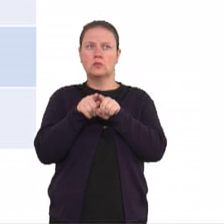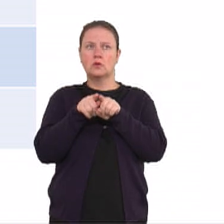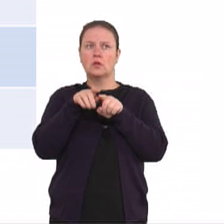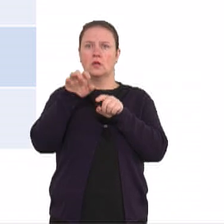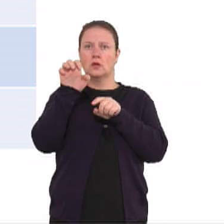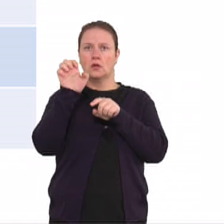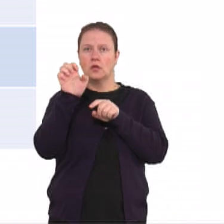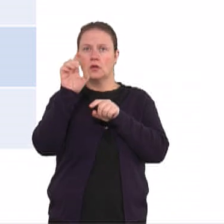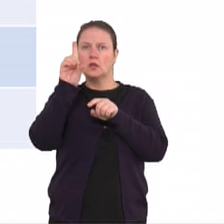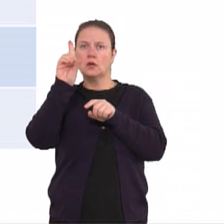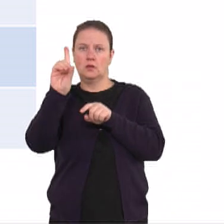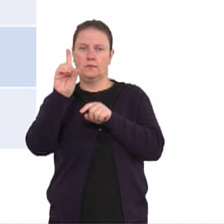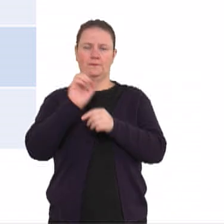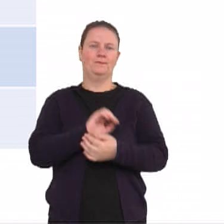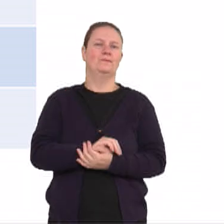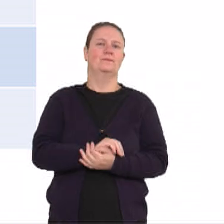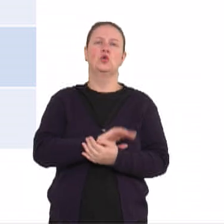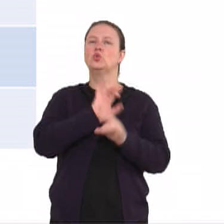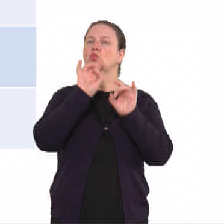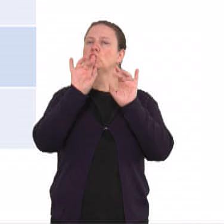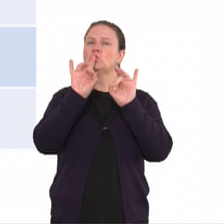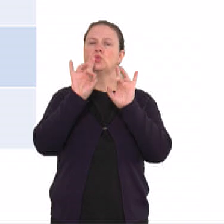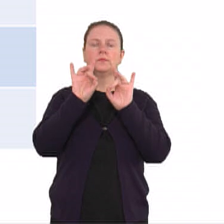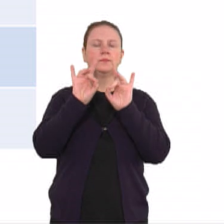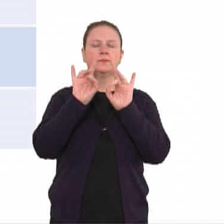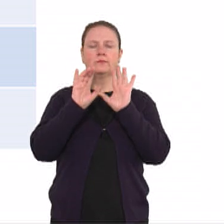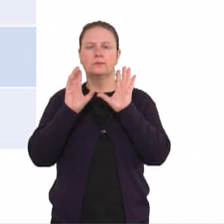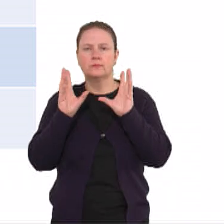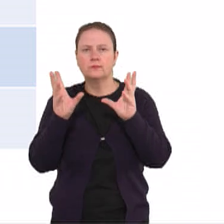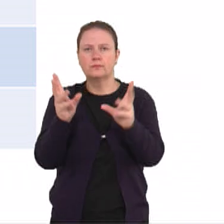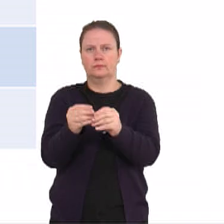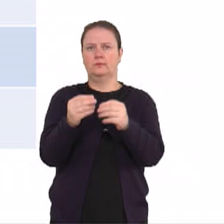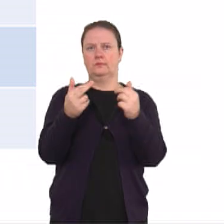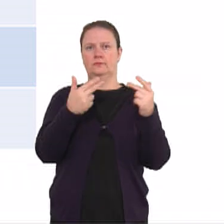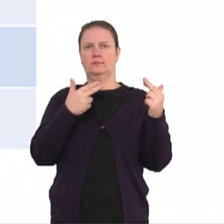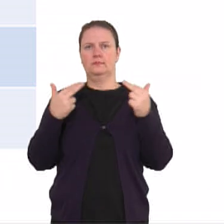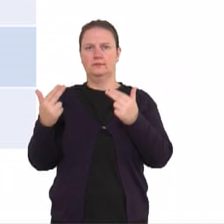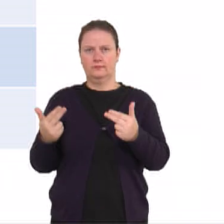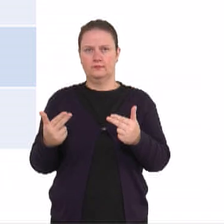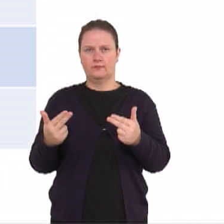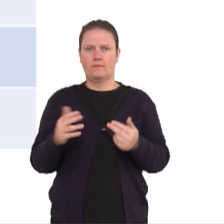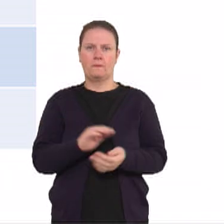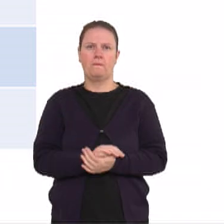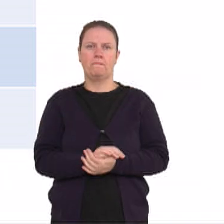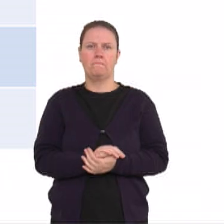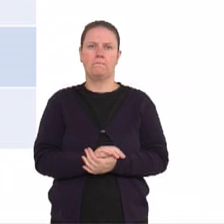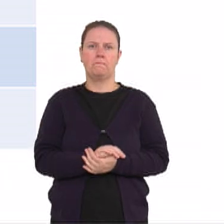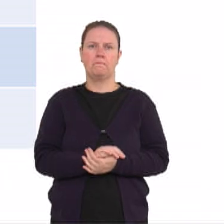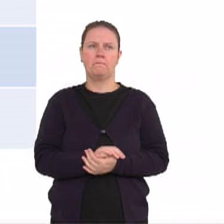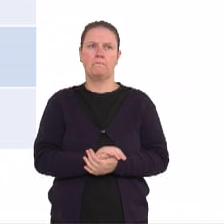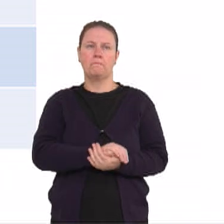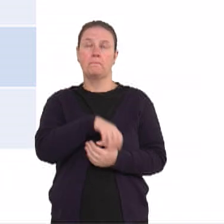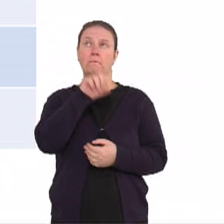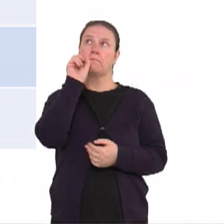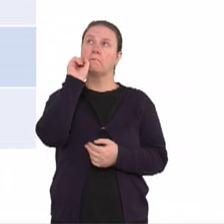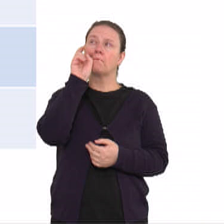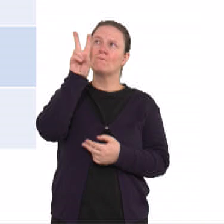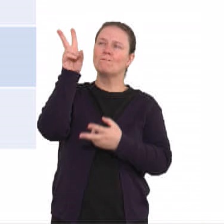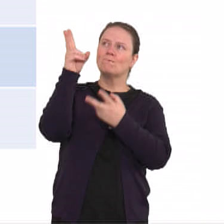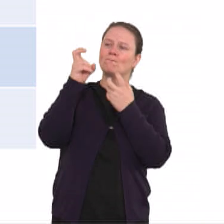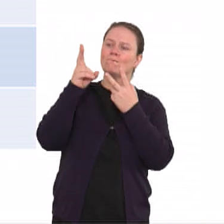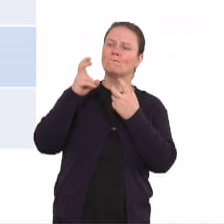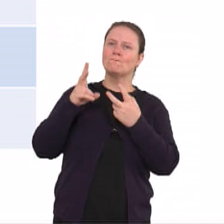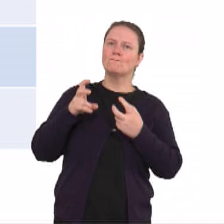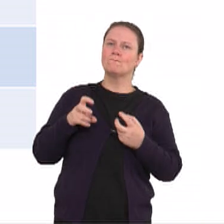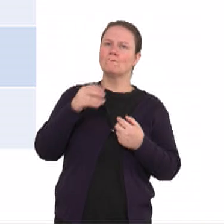Que ótimo isso, tá? Fica tudo igual. Vocês viram ali? I play it, you play it, he, she, it, play